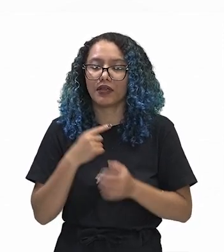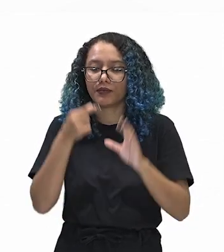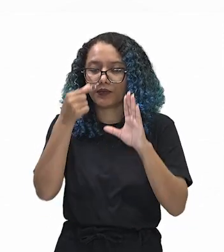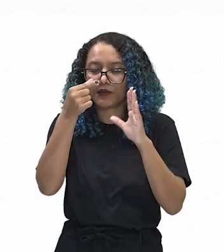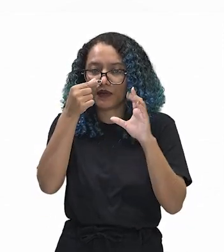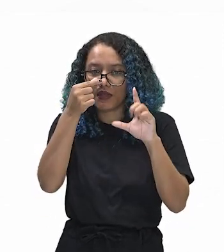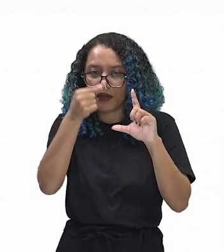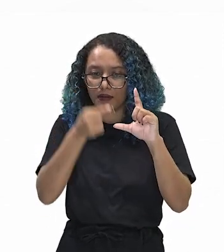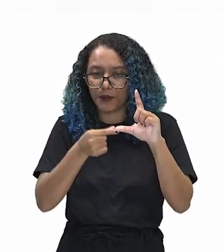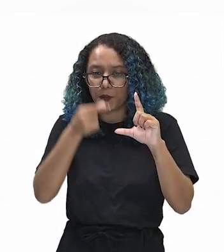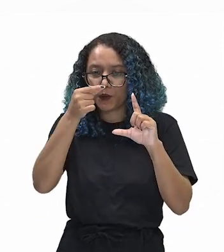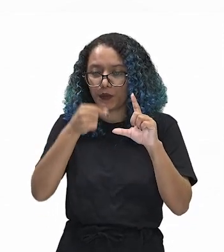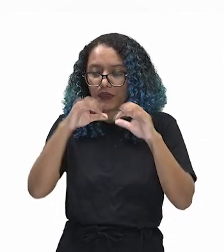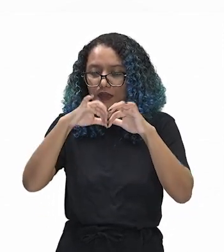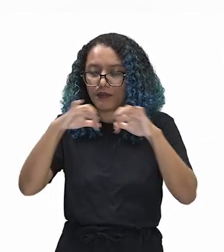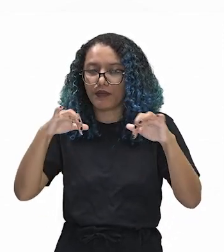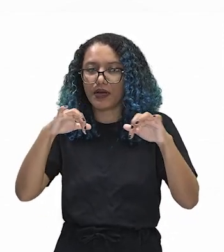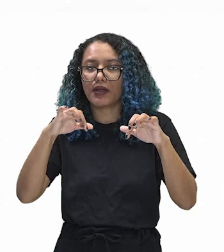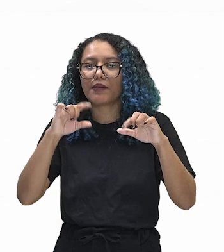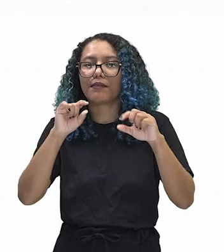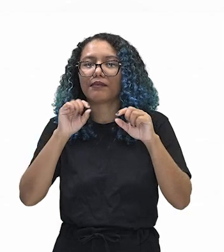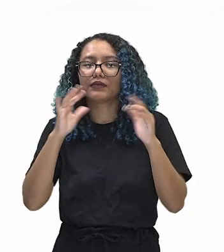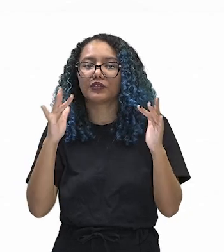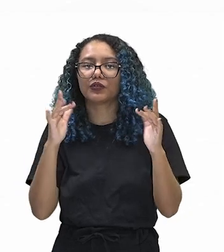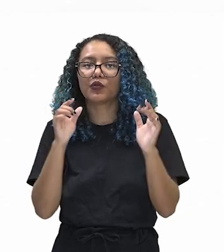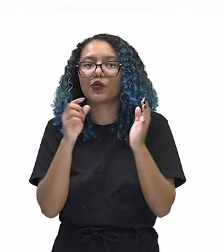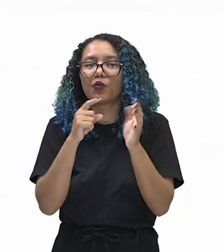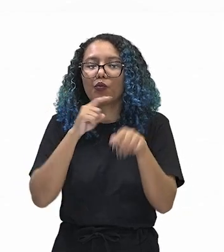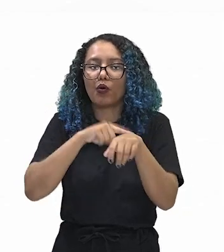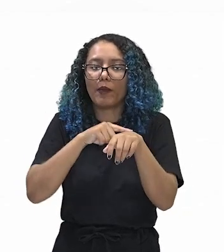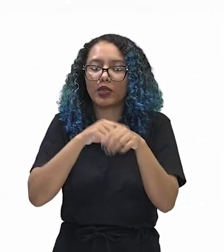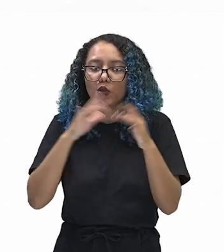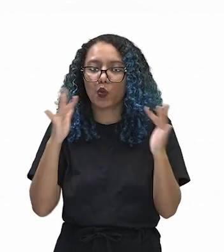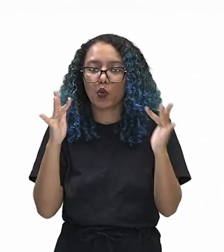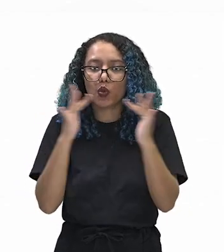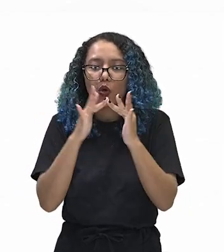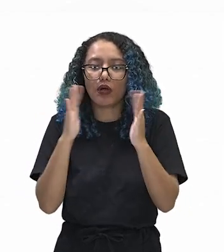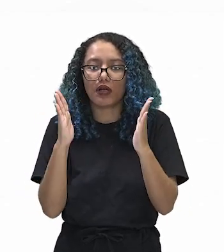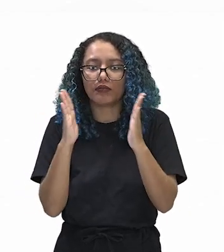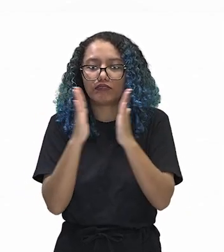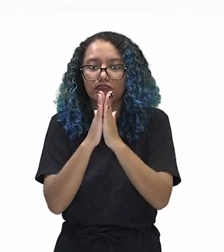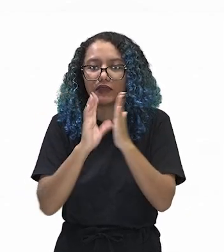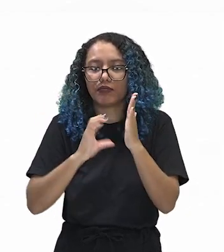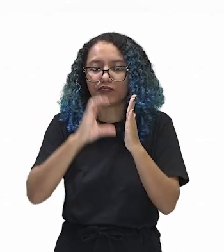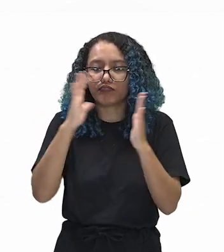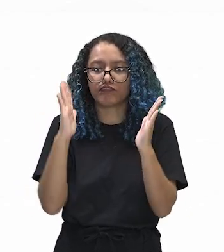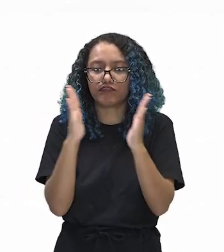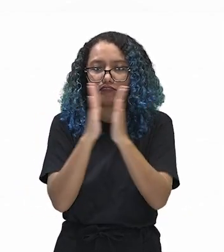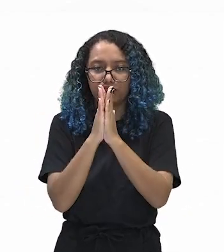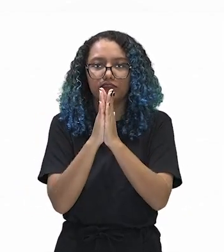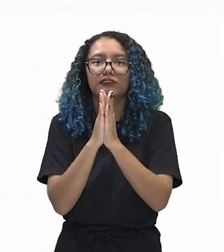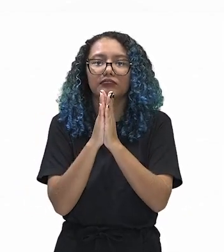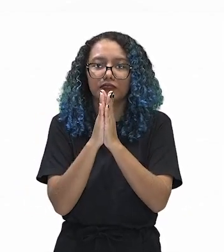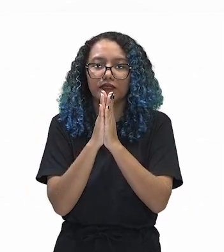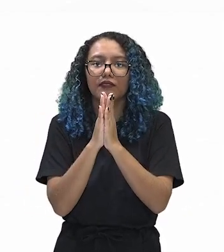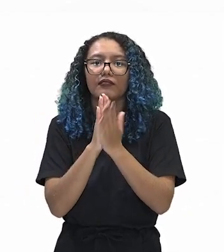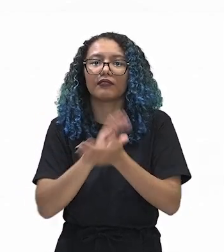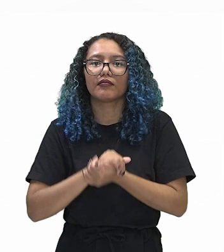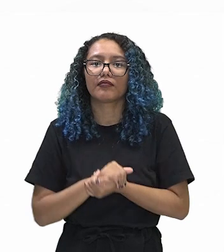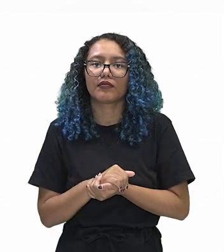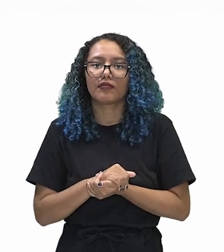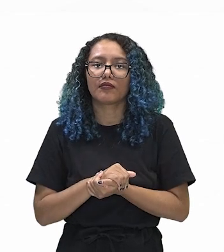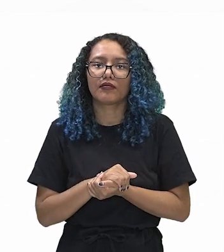da outra. Quando você toca, passa uma corrente elétrica. E essa corrente elétrica aí nós vamos calcular a